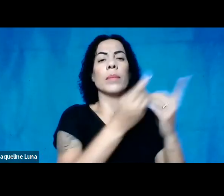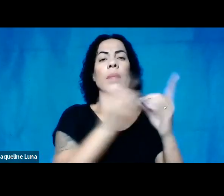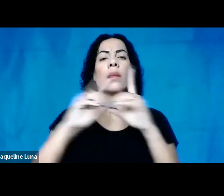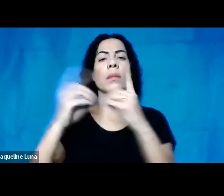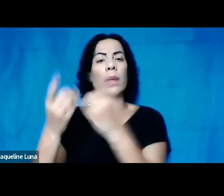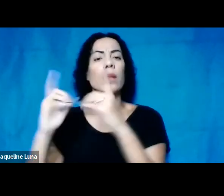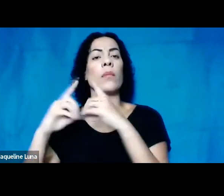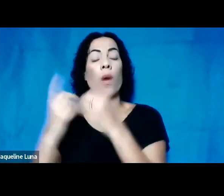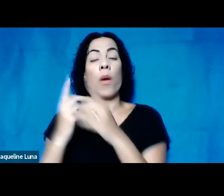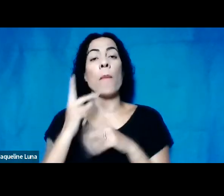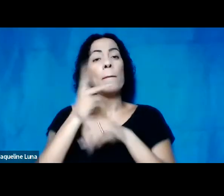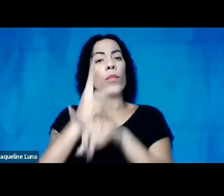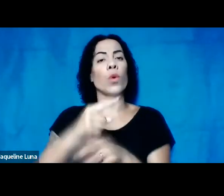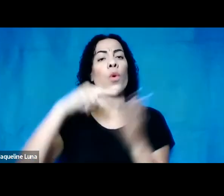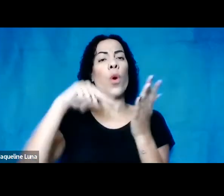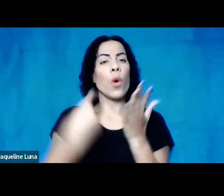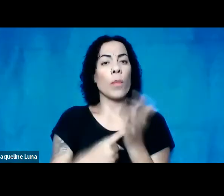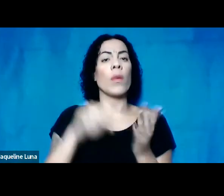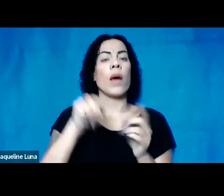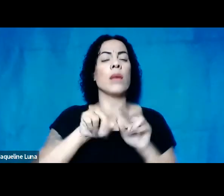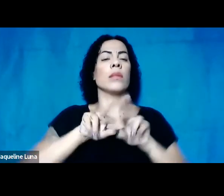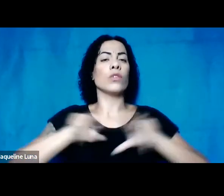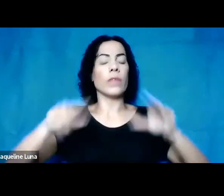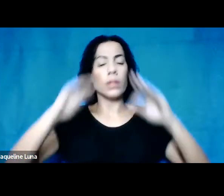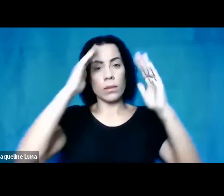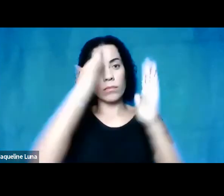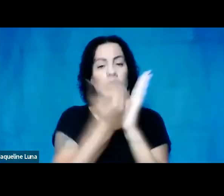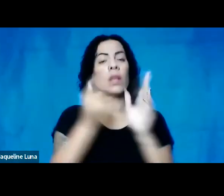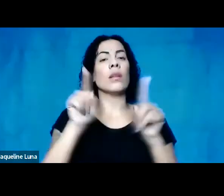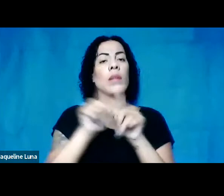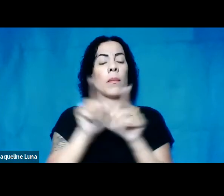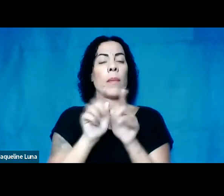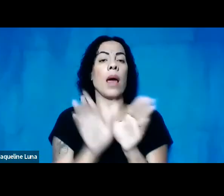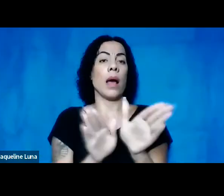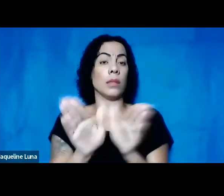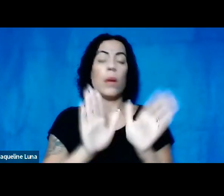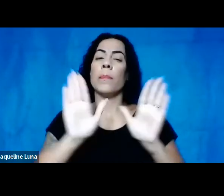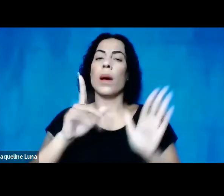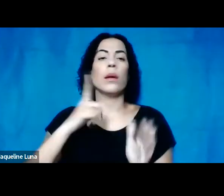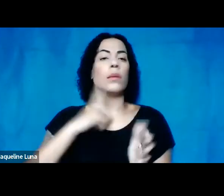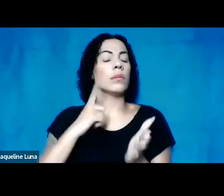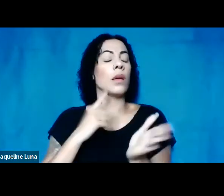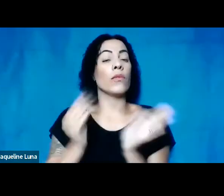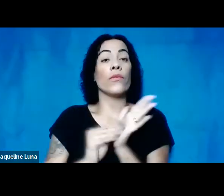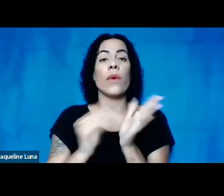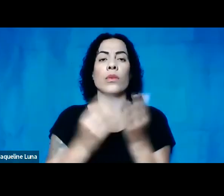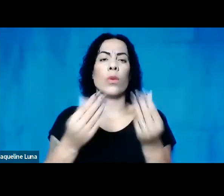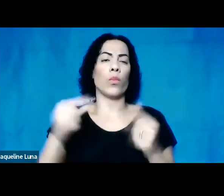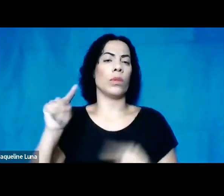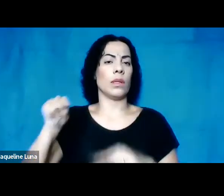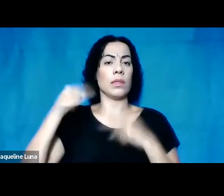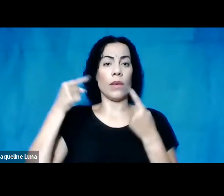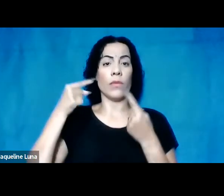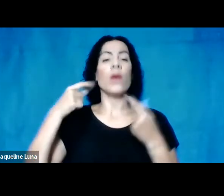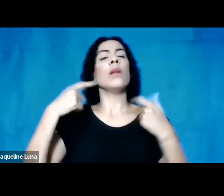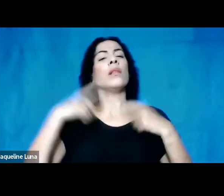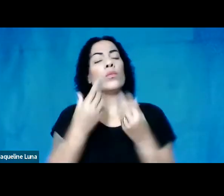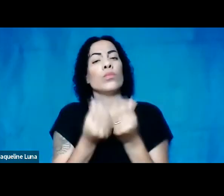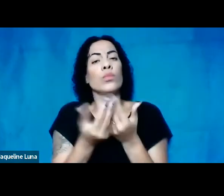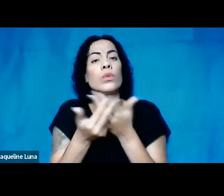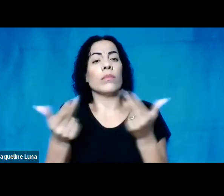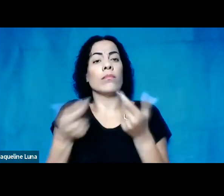pela diversidade, pela acessibilidade, né? Mas a gente ainda tem muito desafio, a gente tem muito o que fazer e é fundamental que a gente